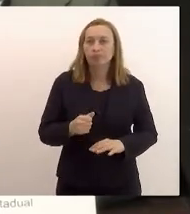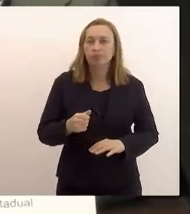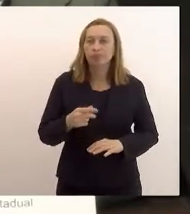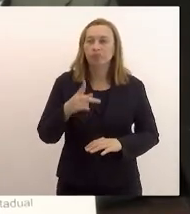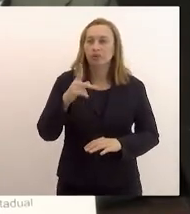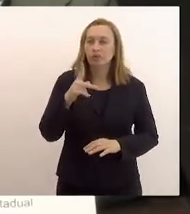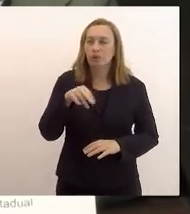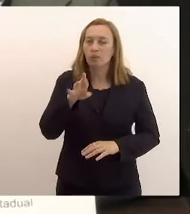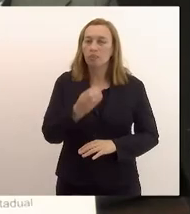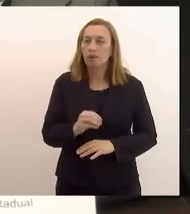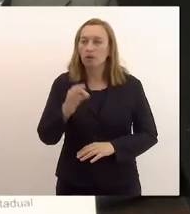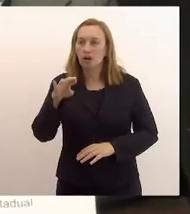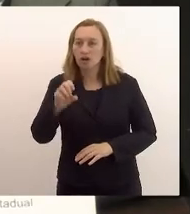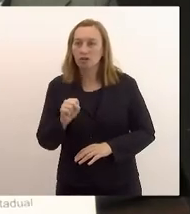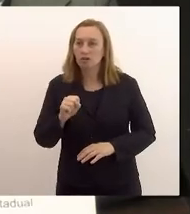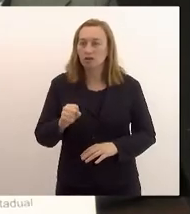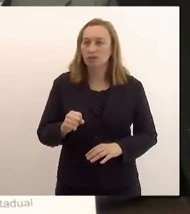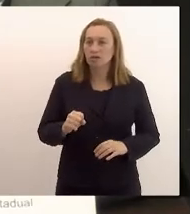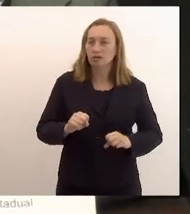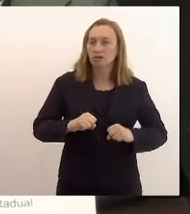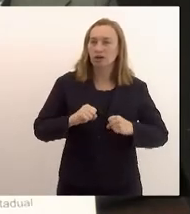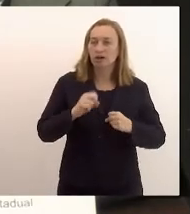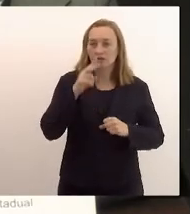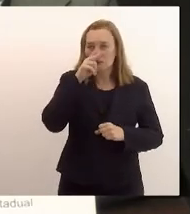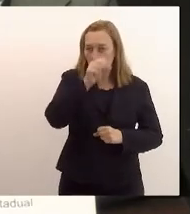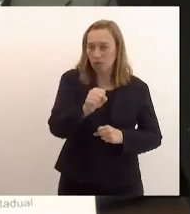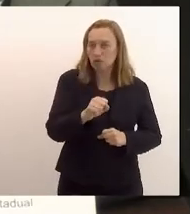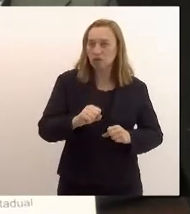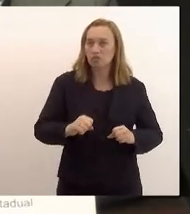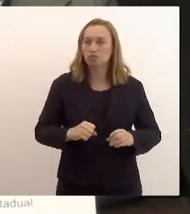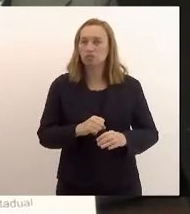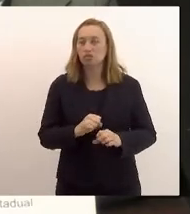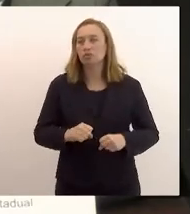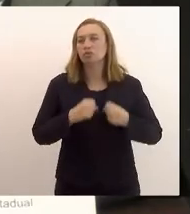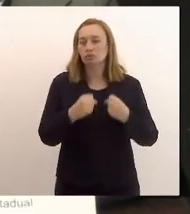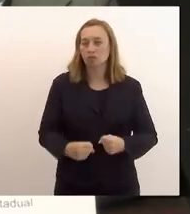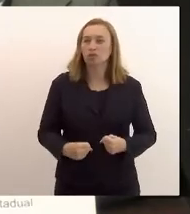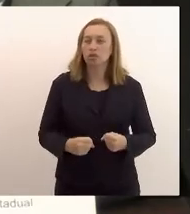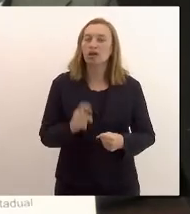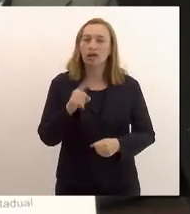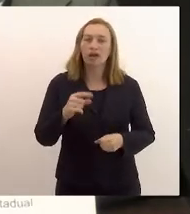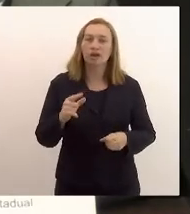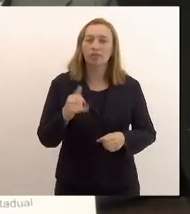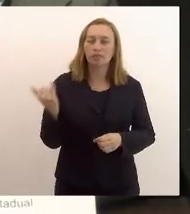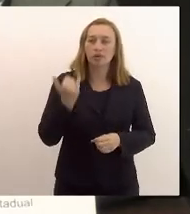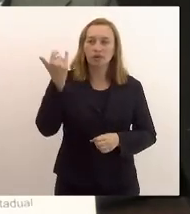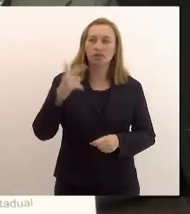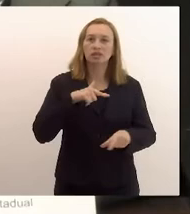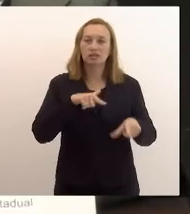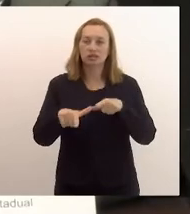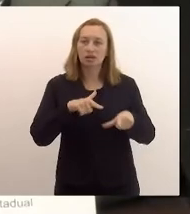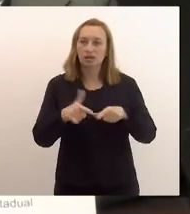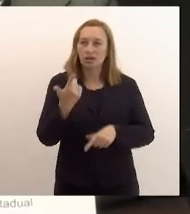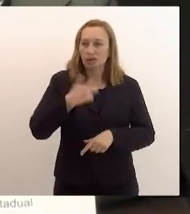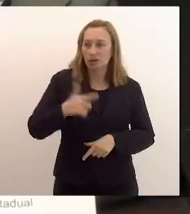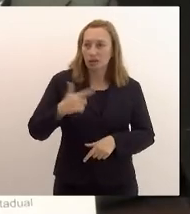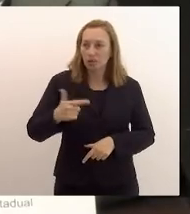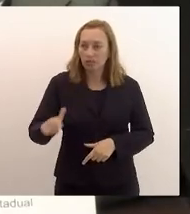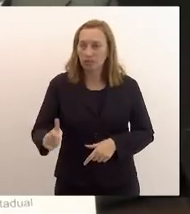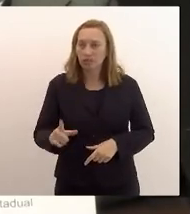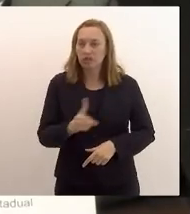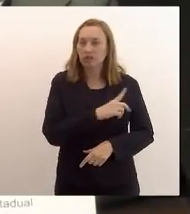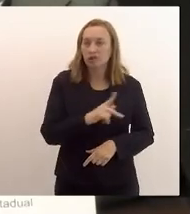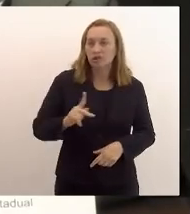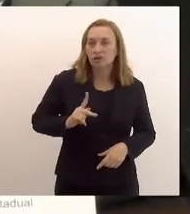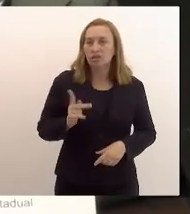Ramos mais cedo pela força e pela sanha dos Poderosos por isso é muito importante esse trabalho Eu repito esse manto é